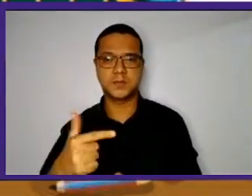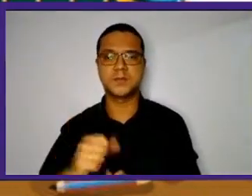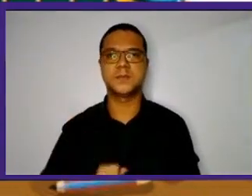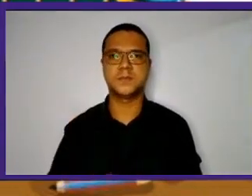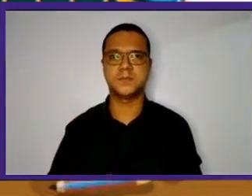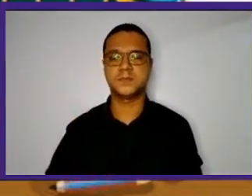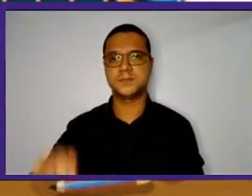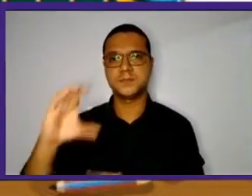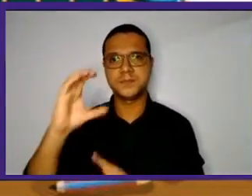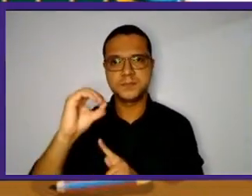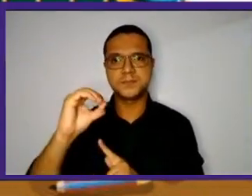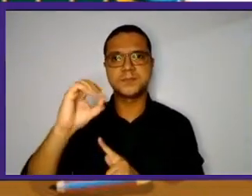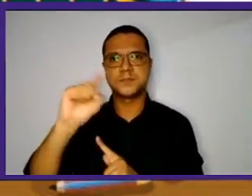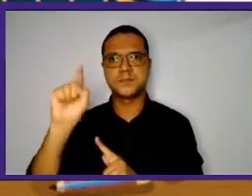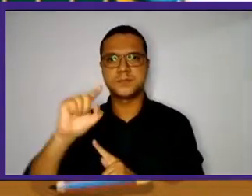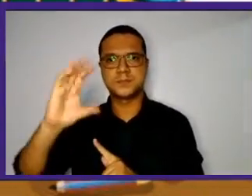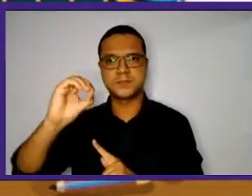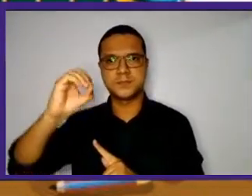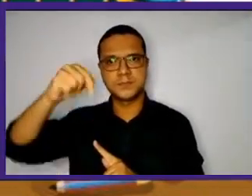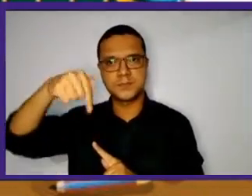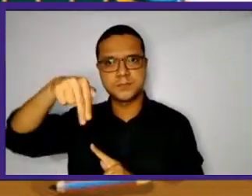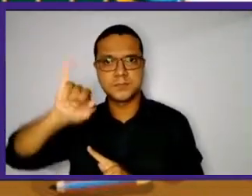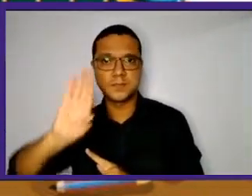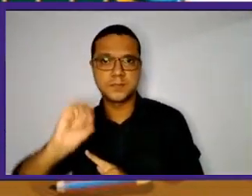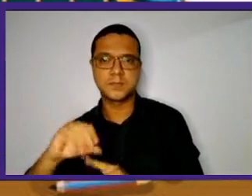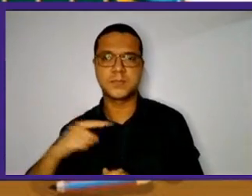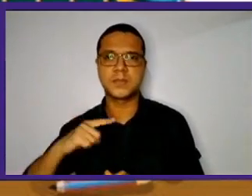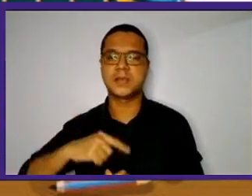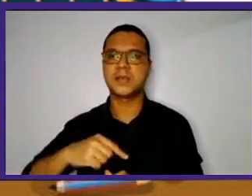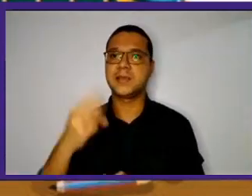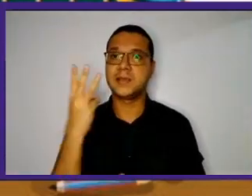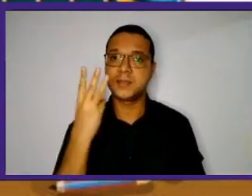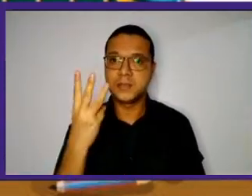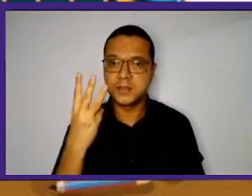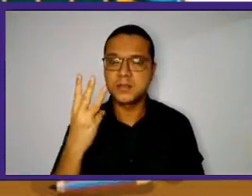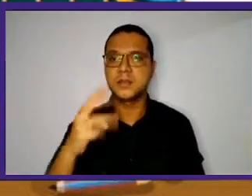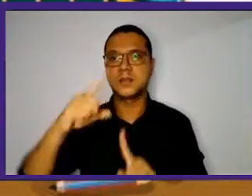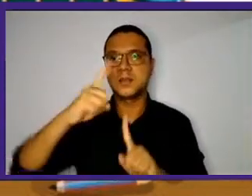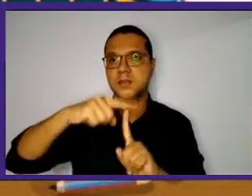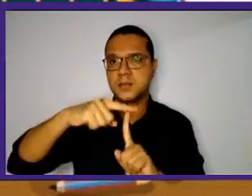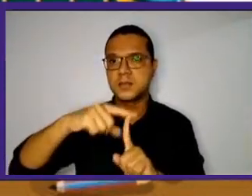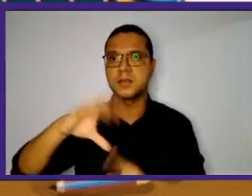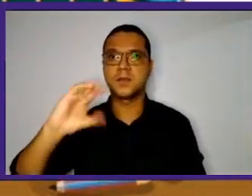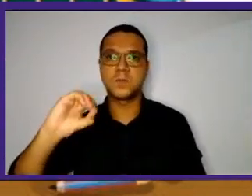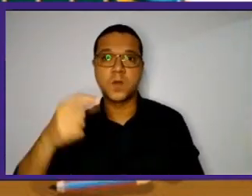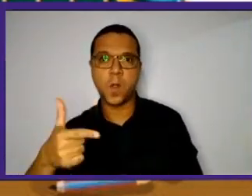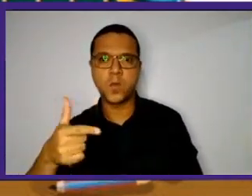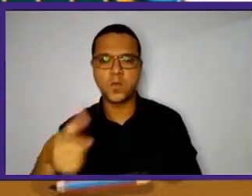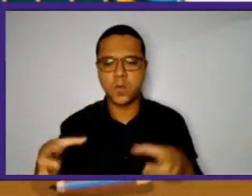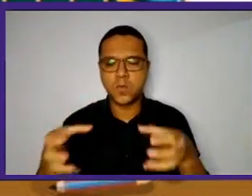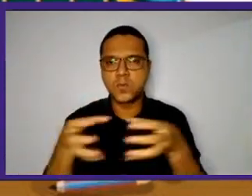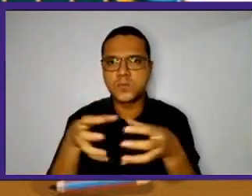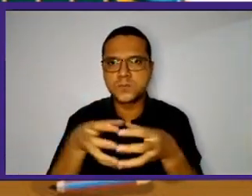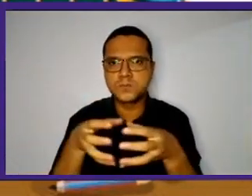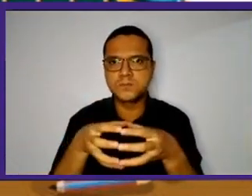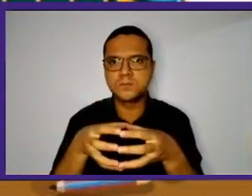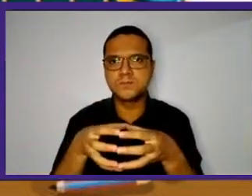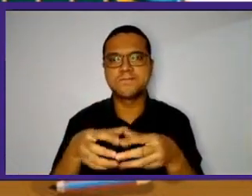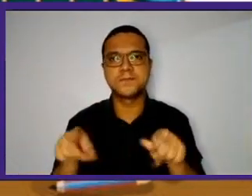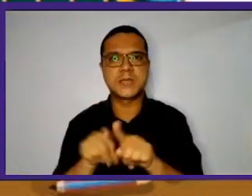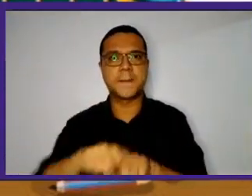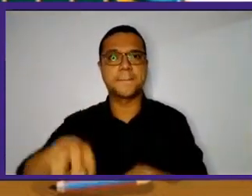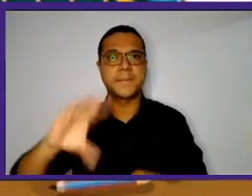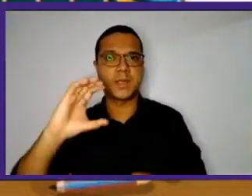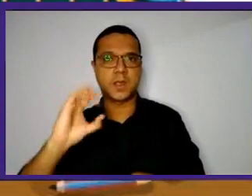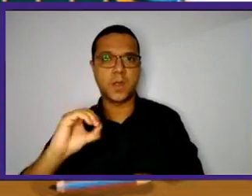molécula. No ozônio tem três oxigênios agrupados, organizadinhos. Por isso também é chamado de